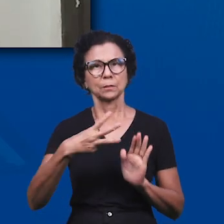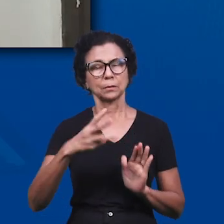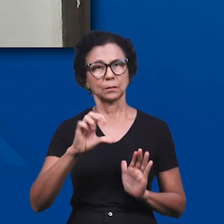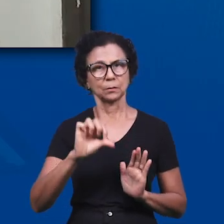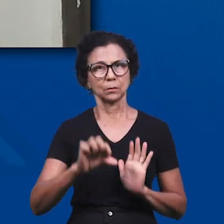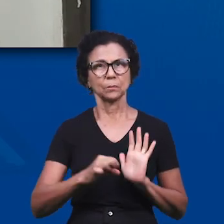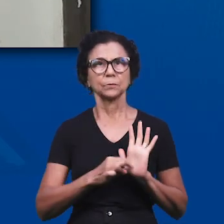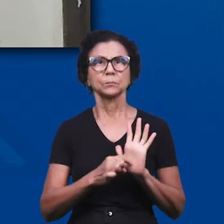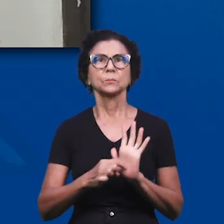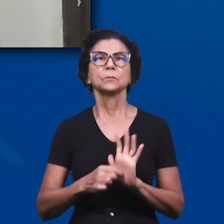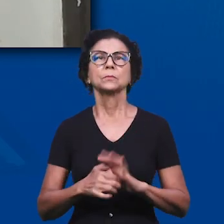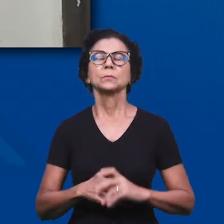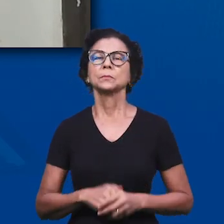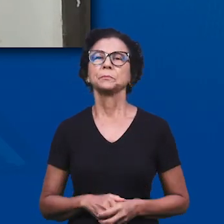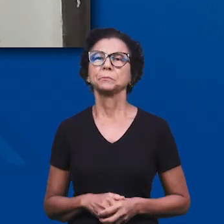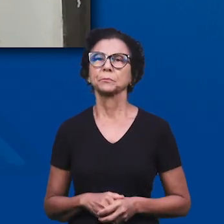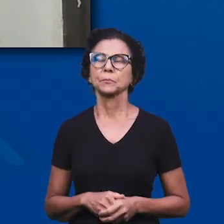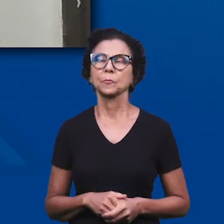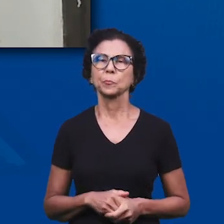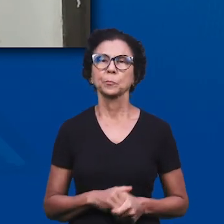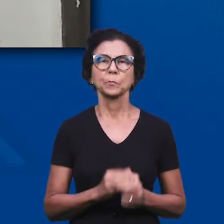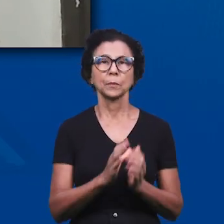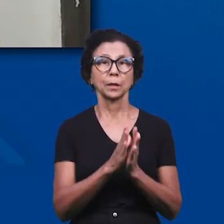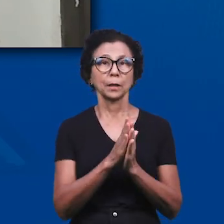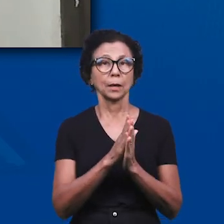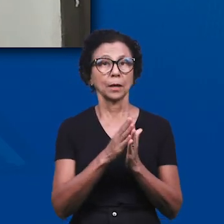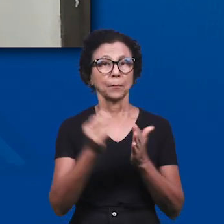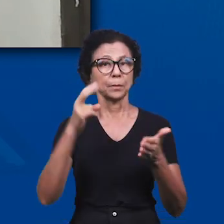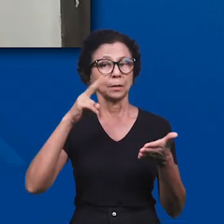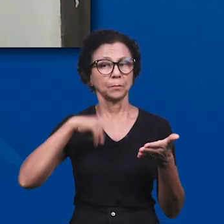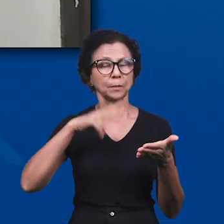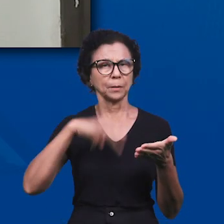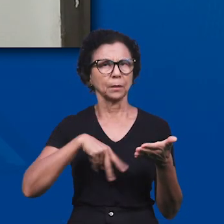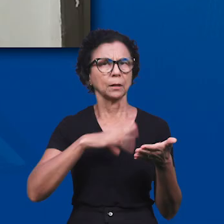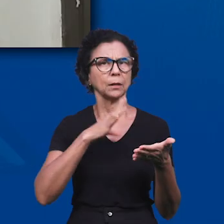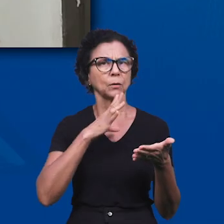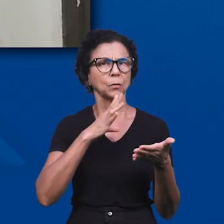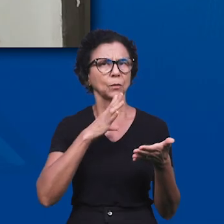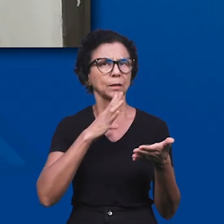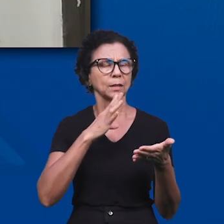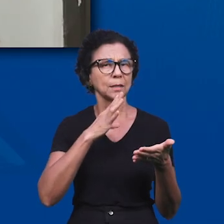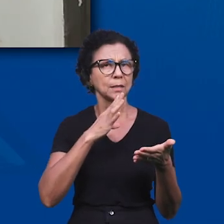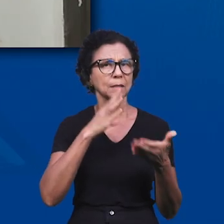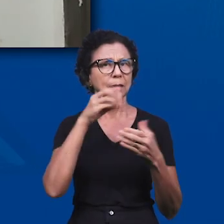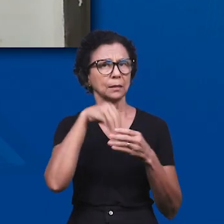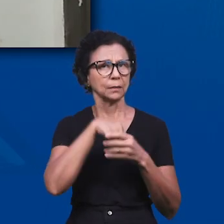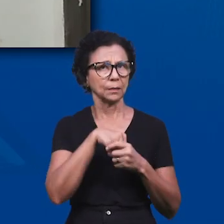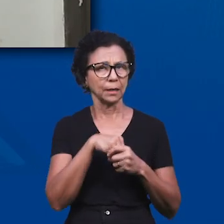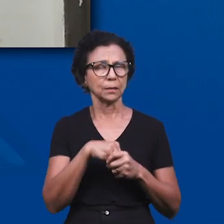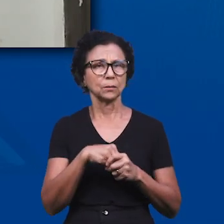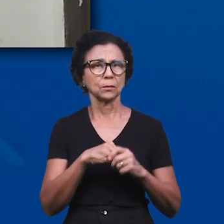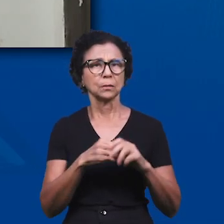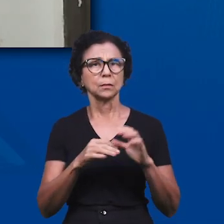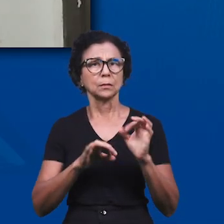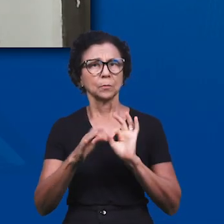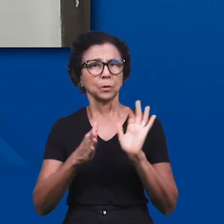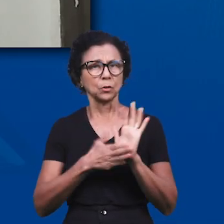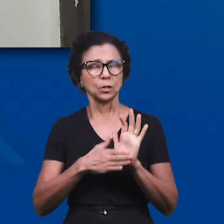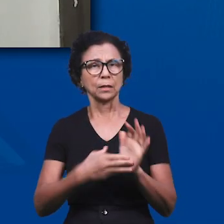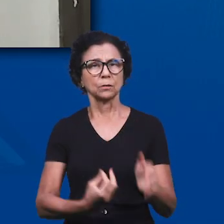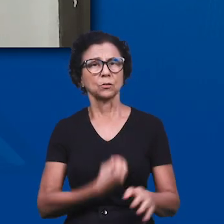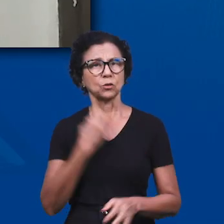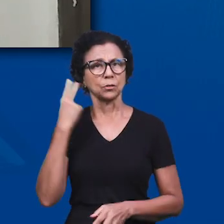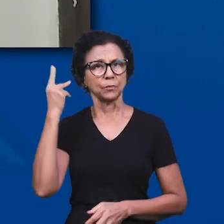as Escrituras, porque vós cuidais ter nela a vida eterna, e são elas que testificam de